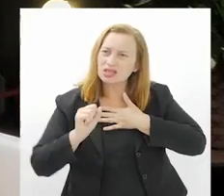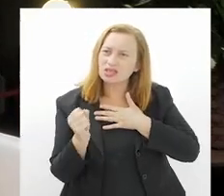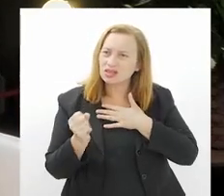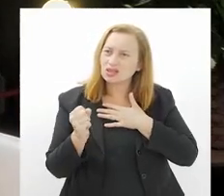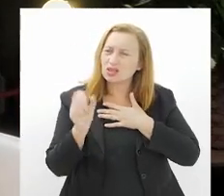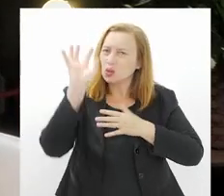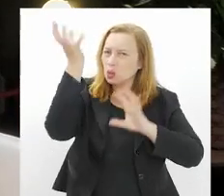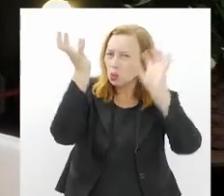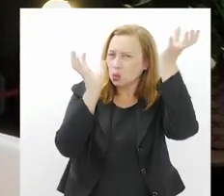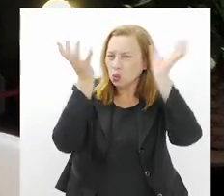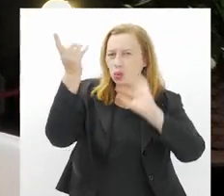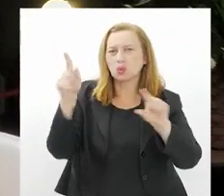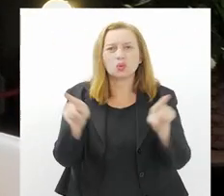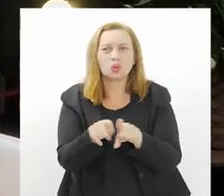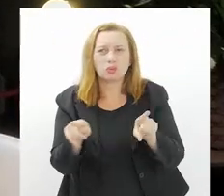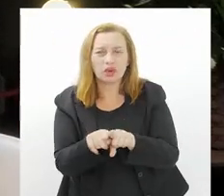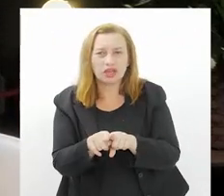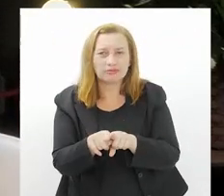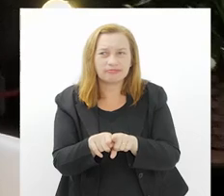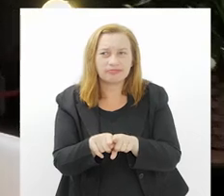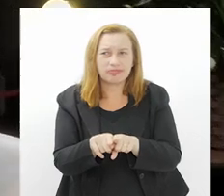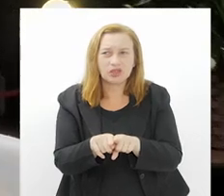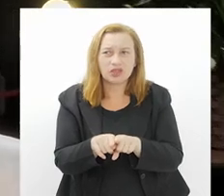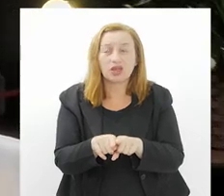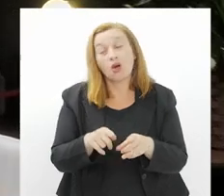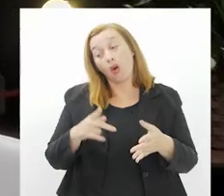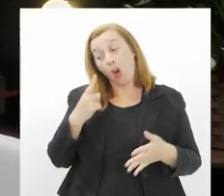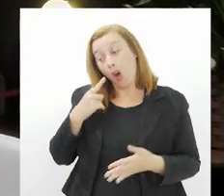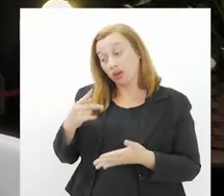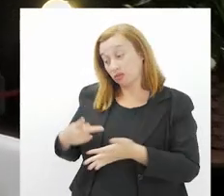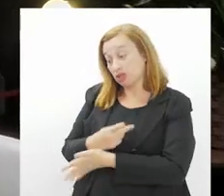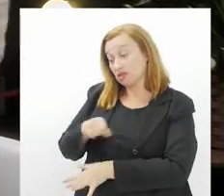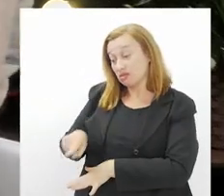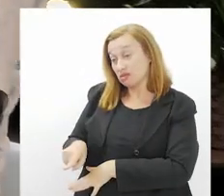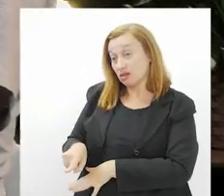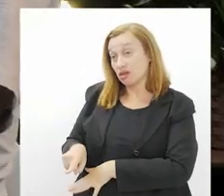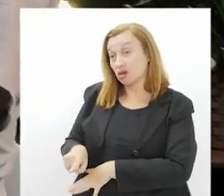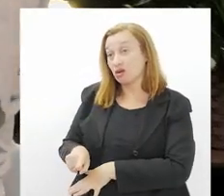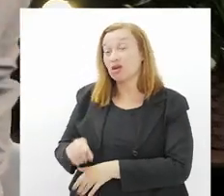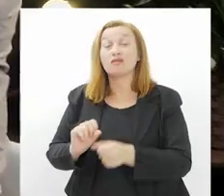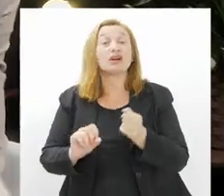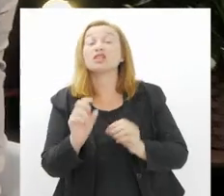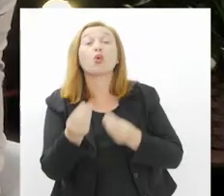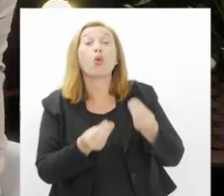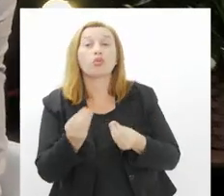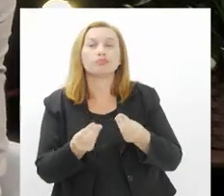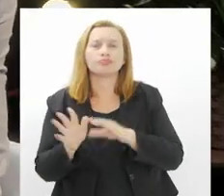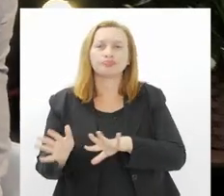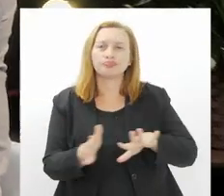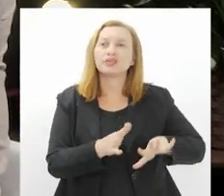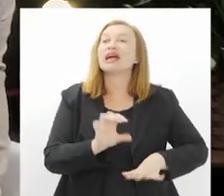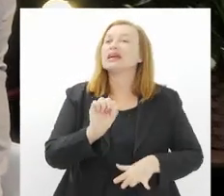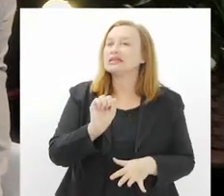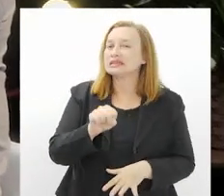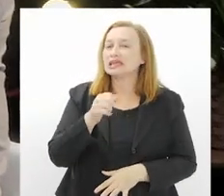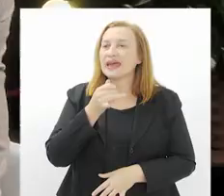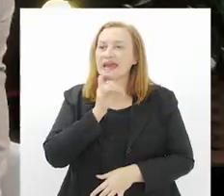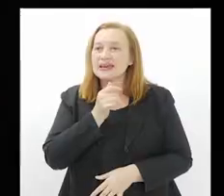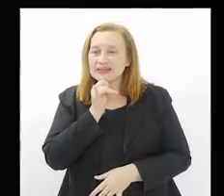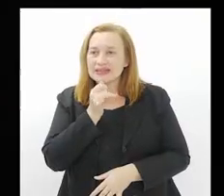traz, do aspecto climático também? Ó, vai acontecer isso aqui. Como é que vocês fazem isso?